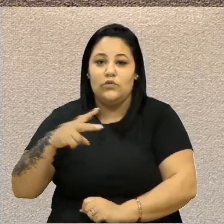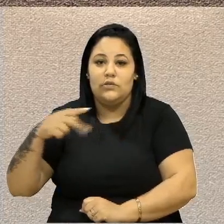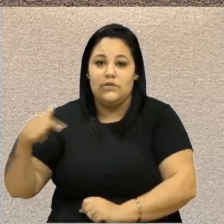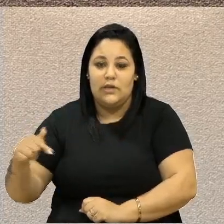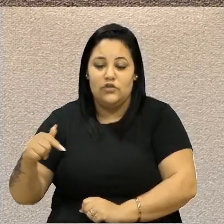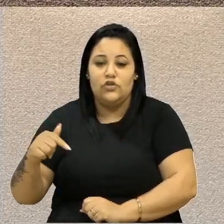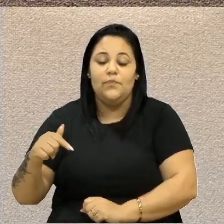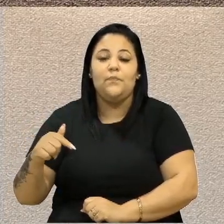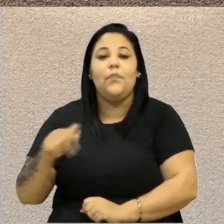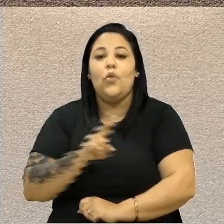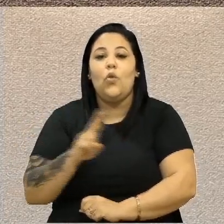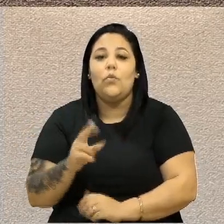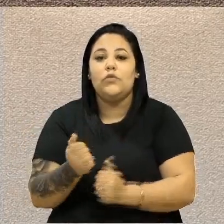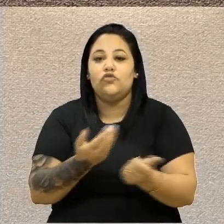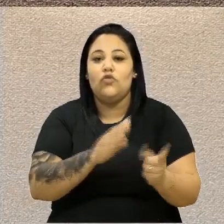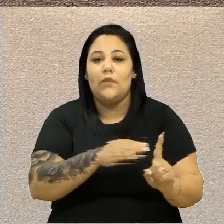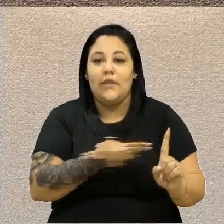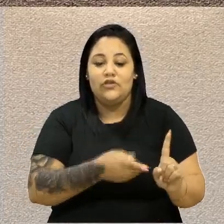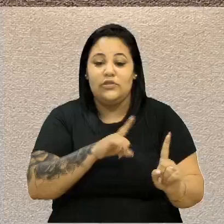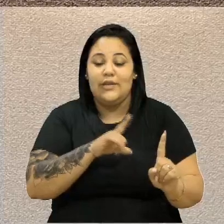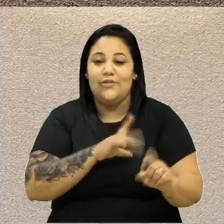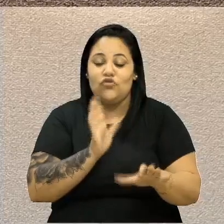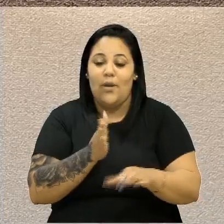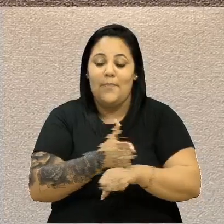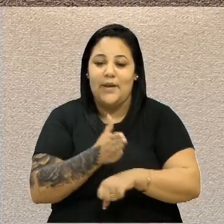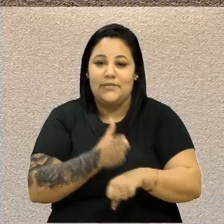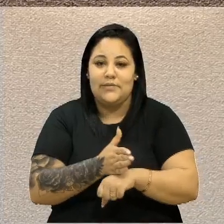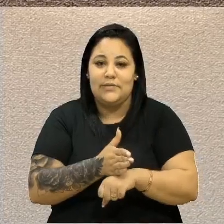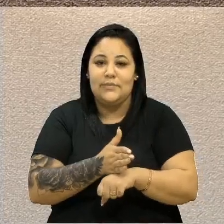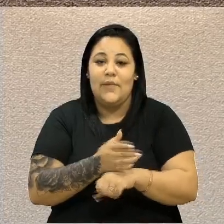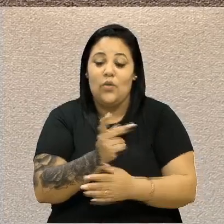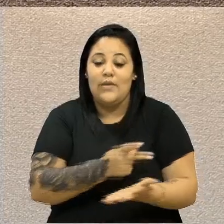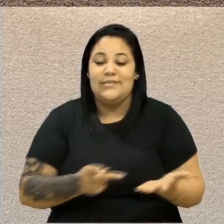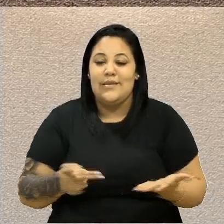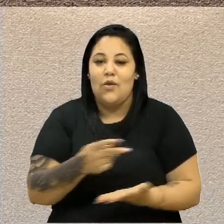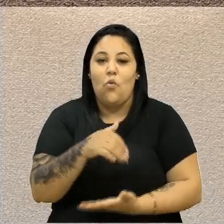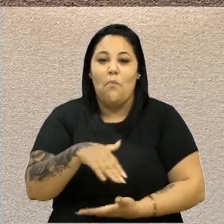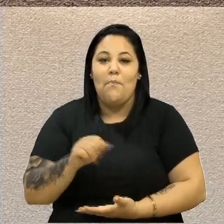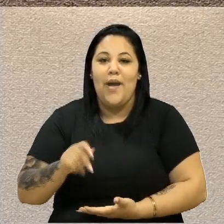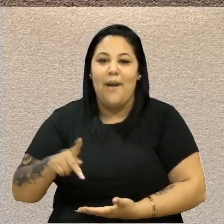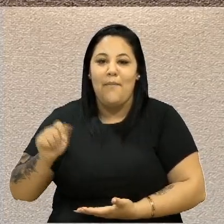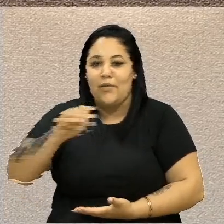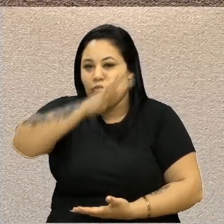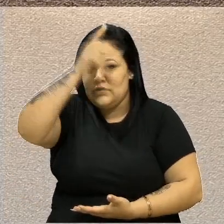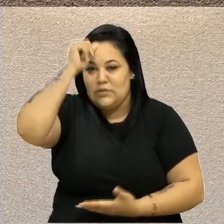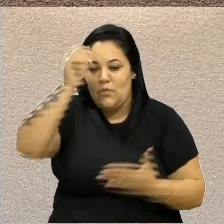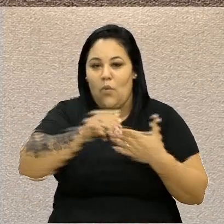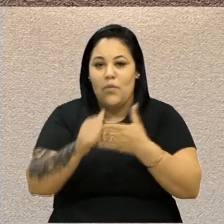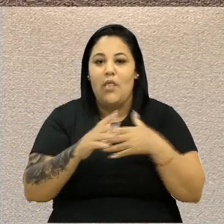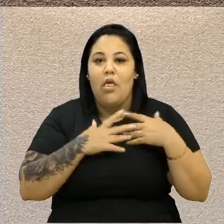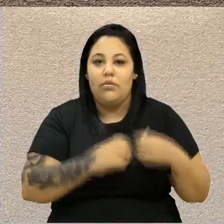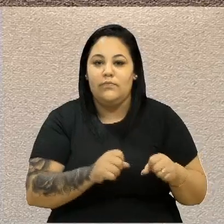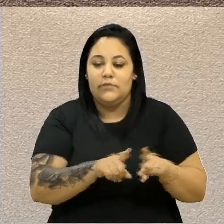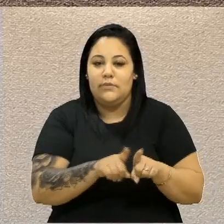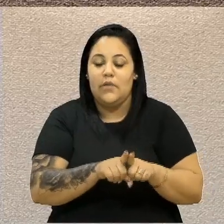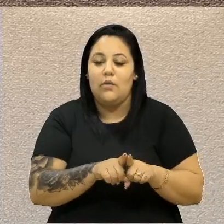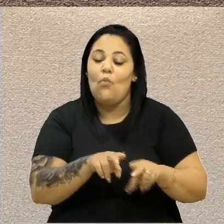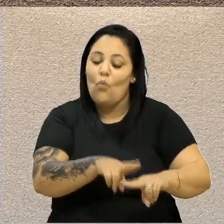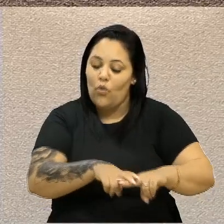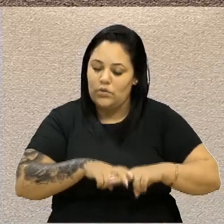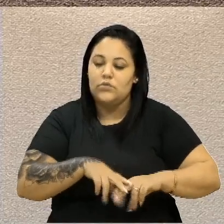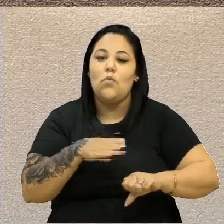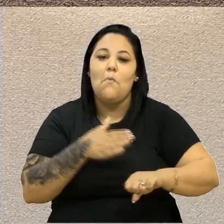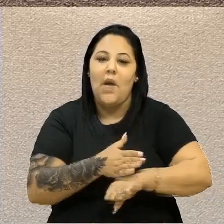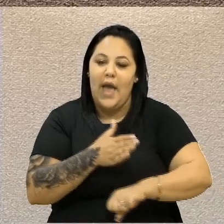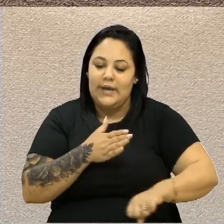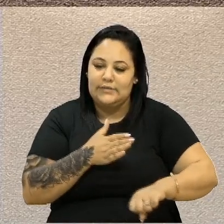Francisco Quinali, consta na cartografia do município, conforme mapas desta secretaria. Portanto, integra o sistema